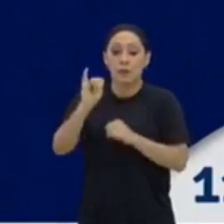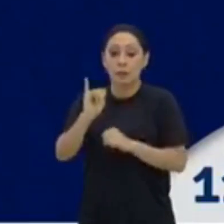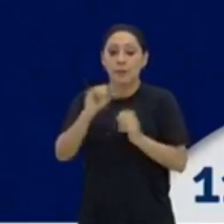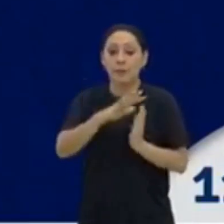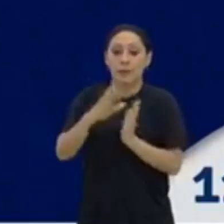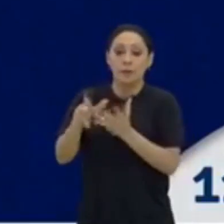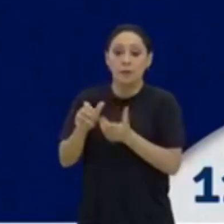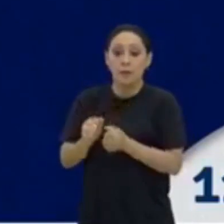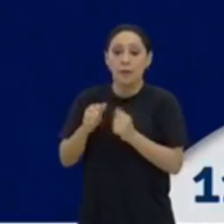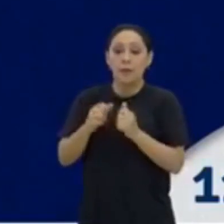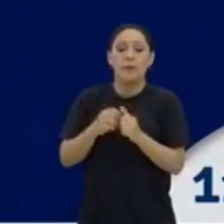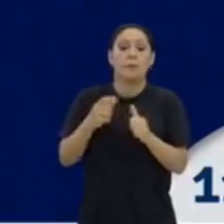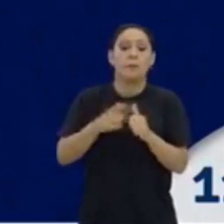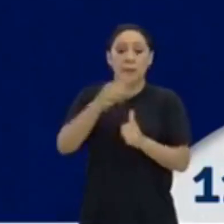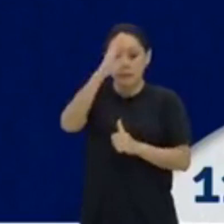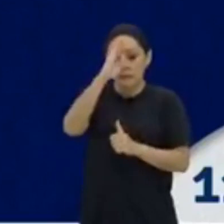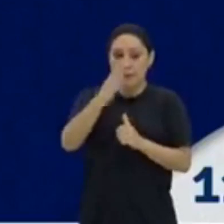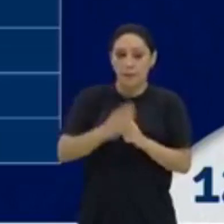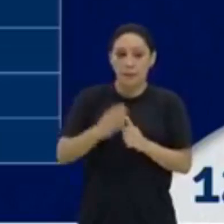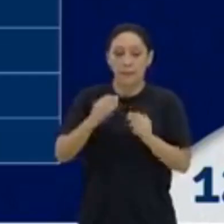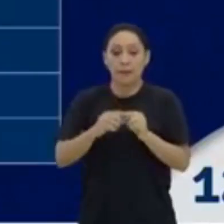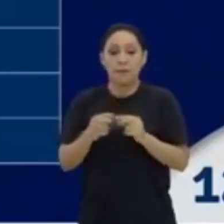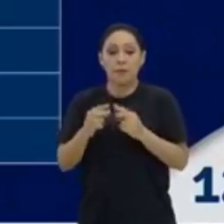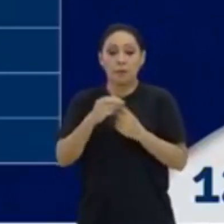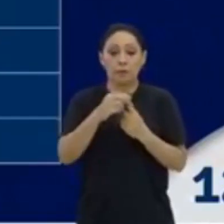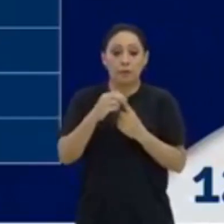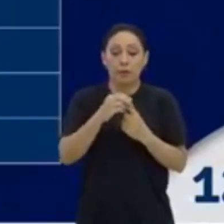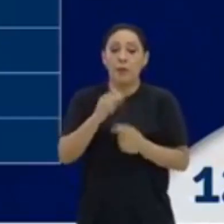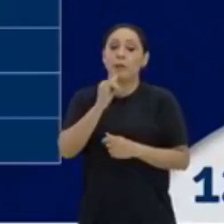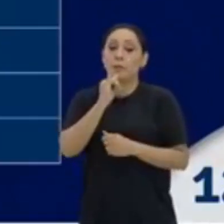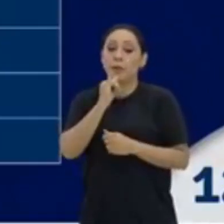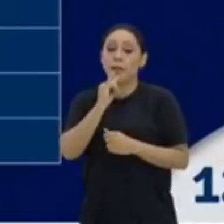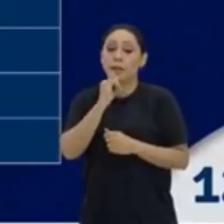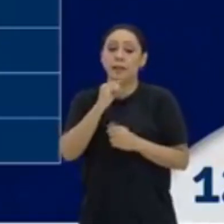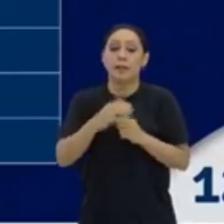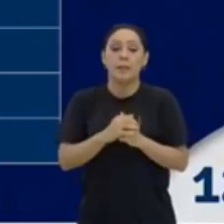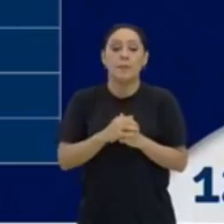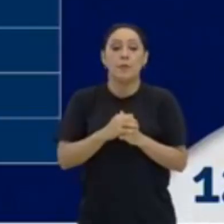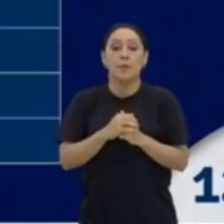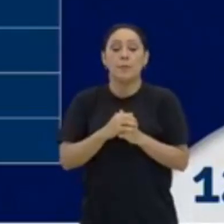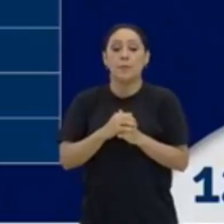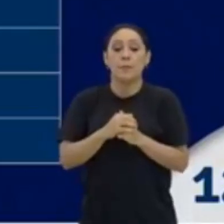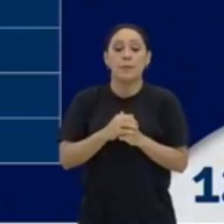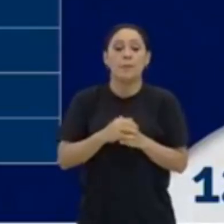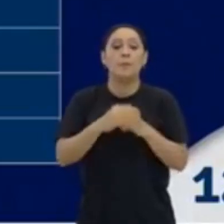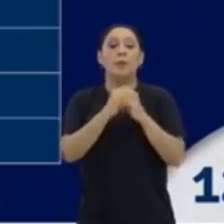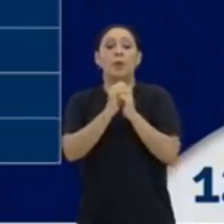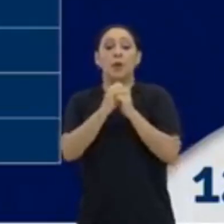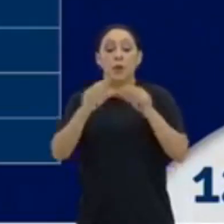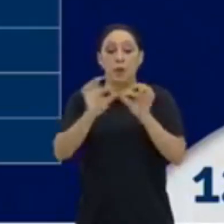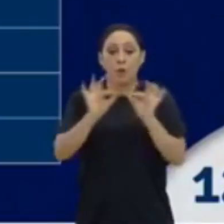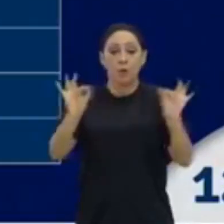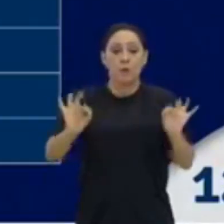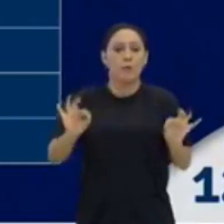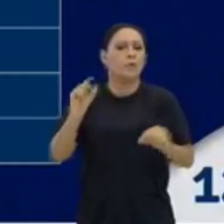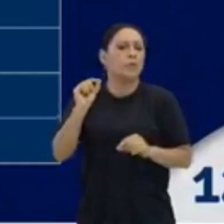principais unidades de medida desse sistema estão na tabela. Olha só, Fernando. Comprimento. O comprimento seria o quê, então? Em